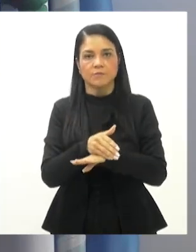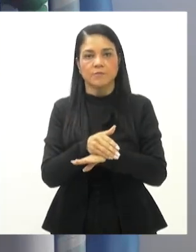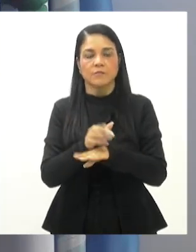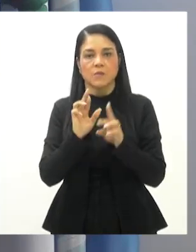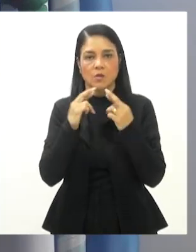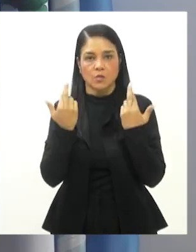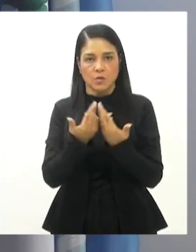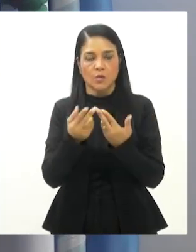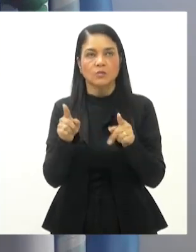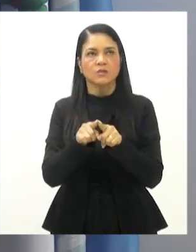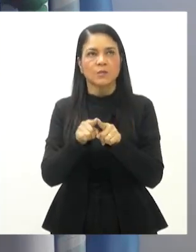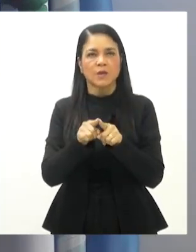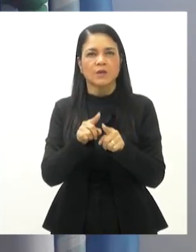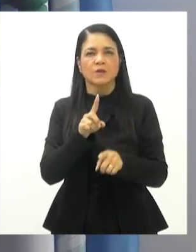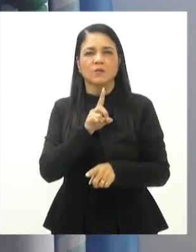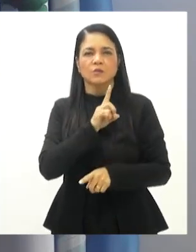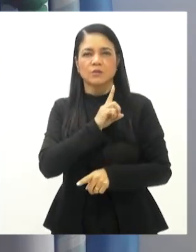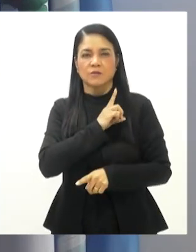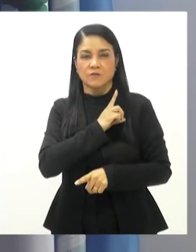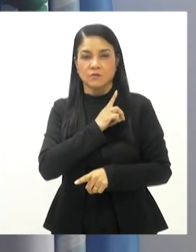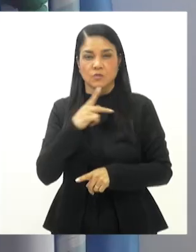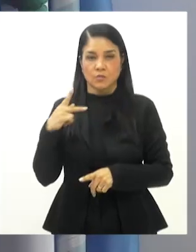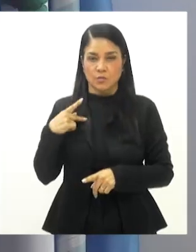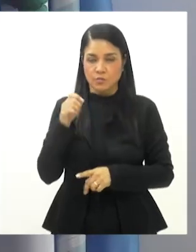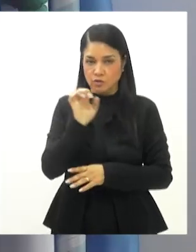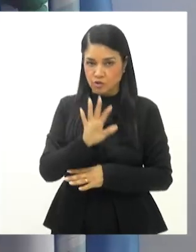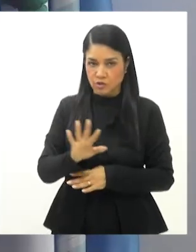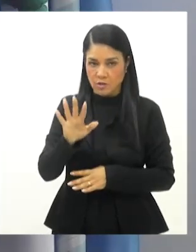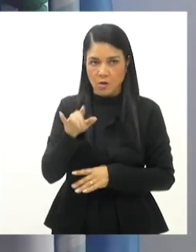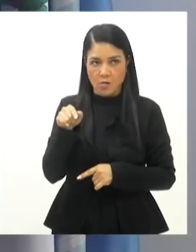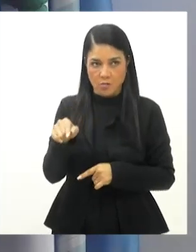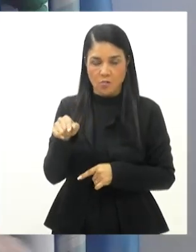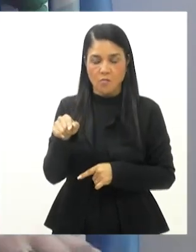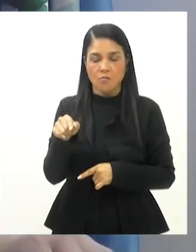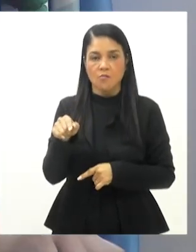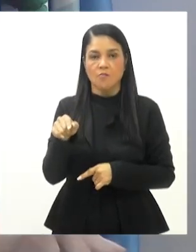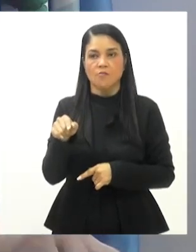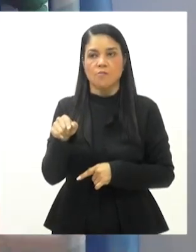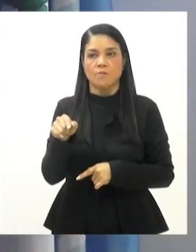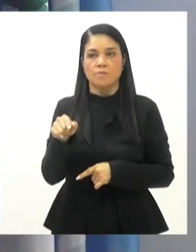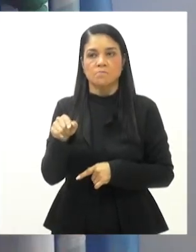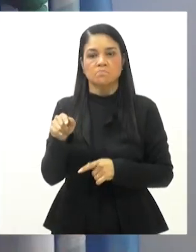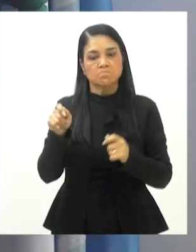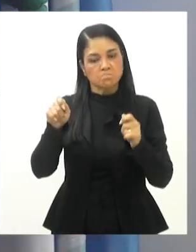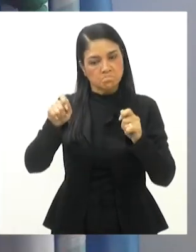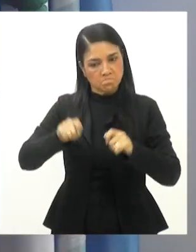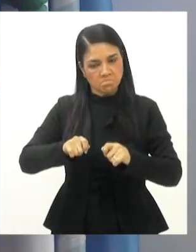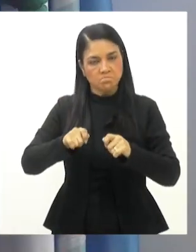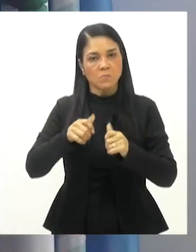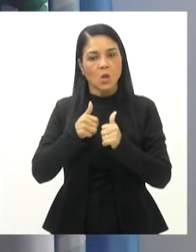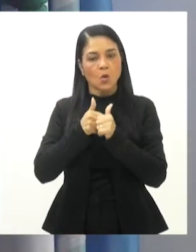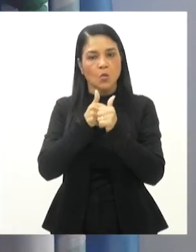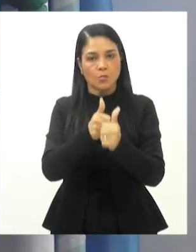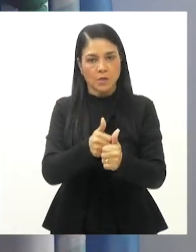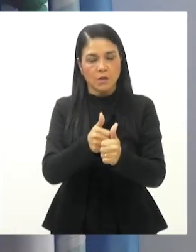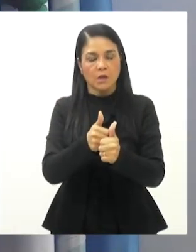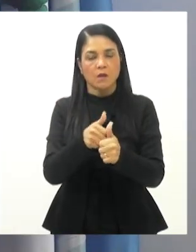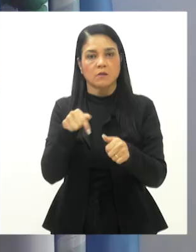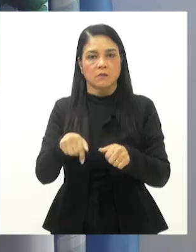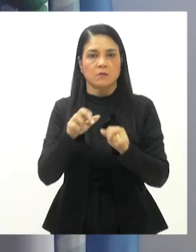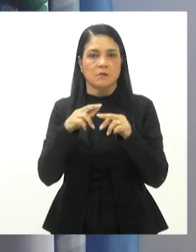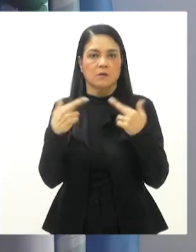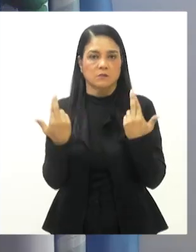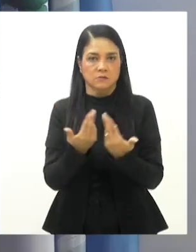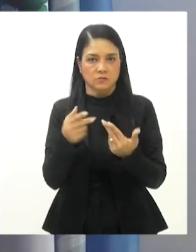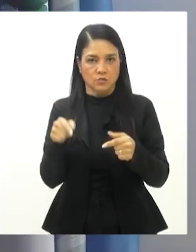o defensor que o defensor-geral bem achar competente para acompanhar os trabalhos, mas